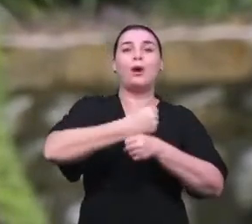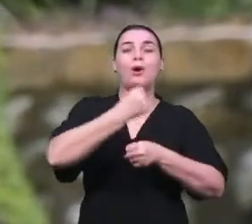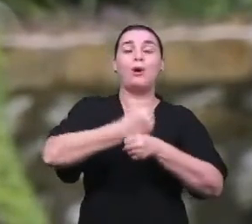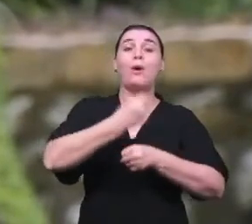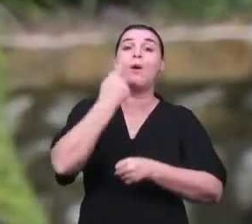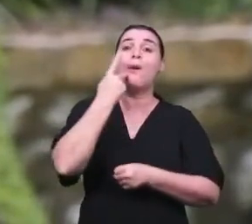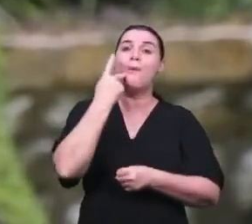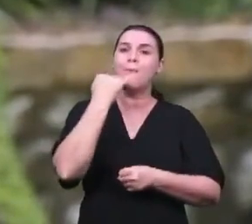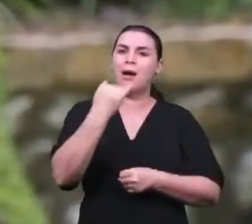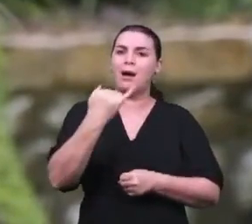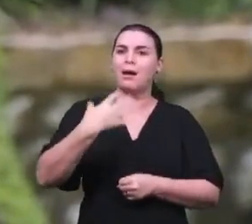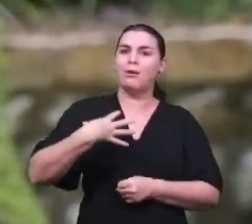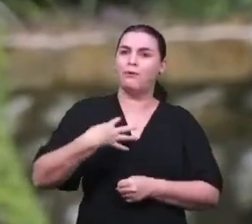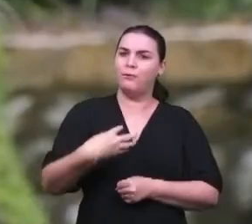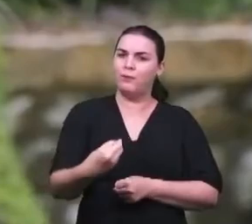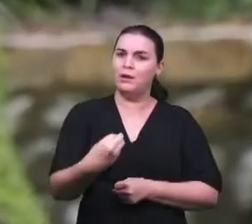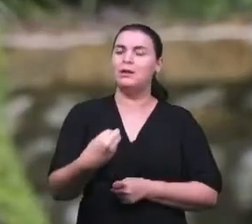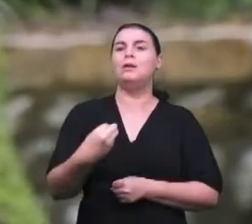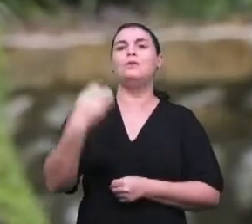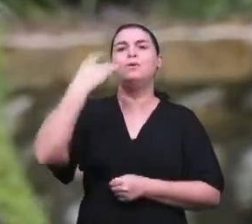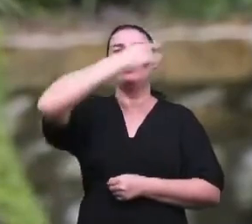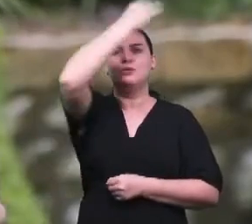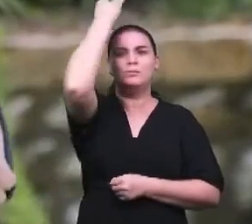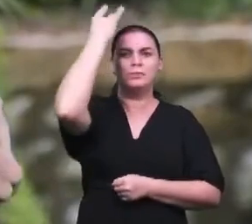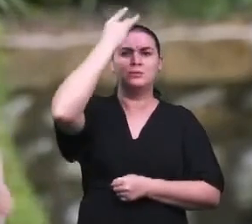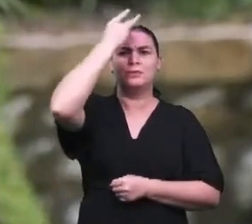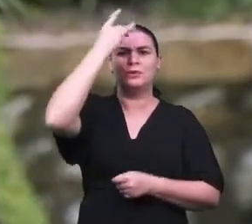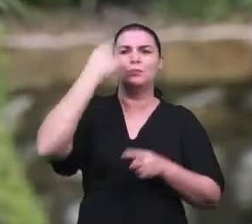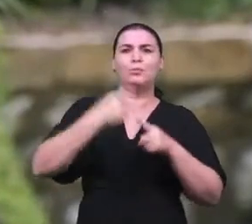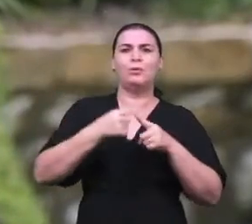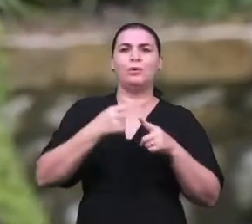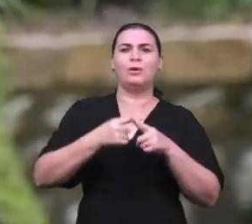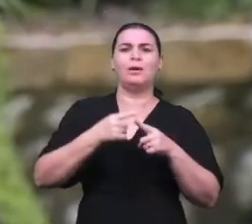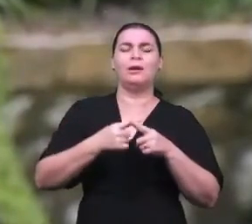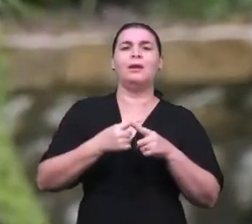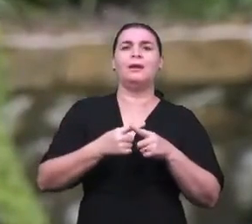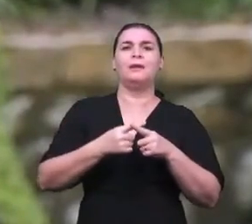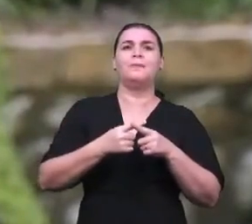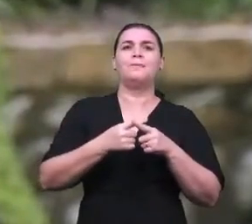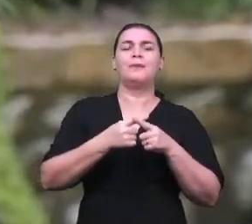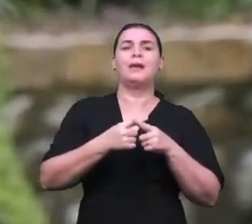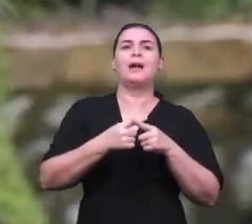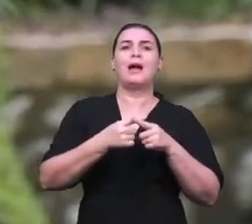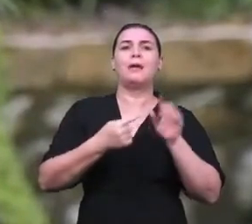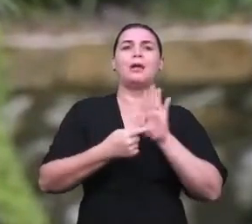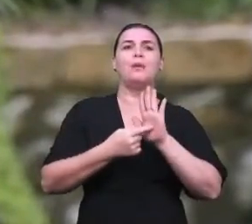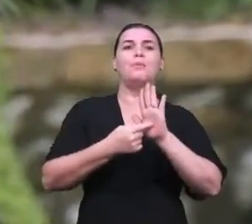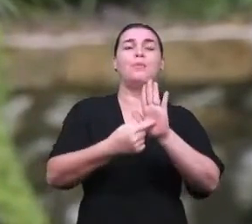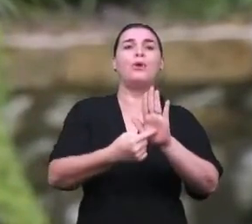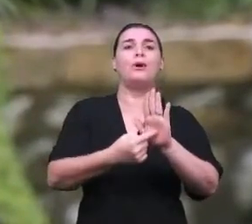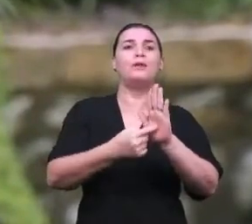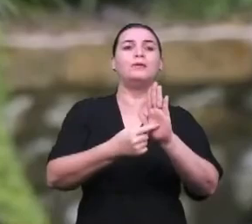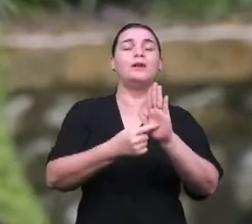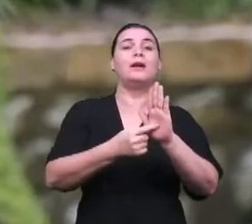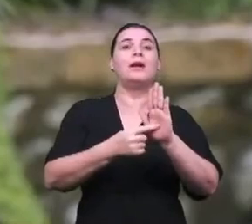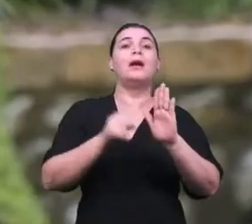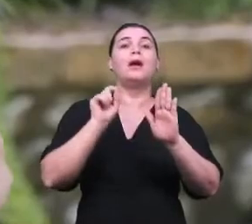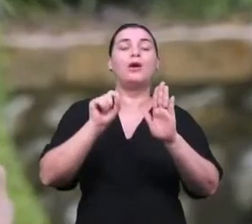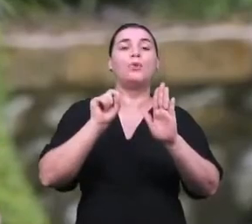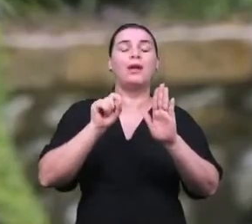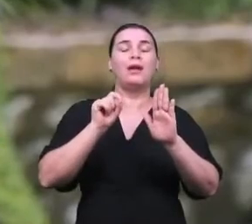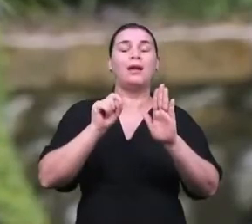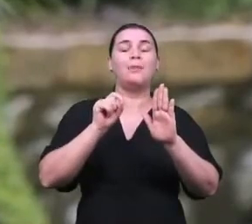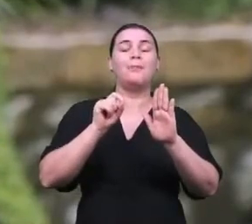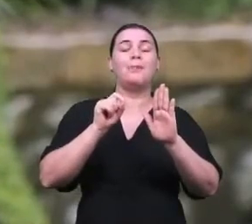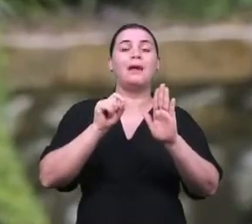Filho e do Espírito Santo. Por que a figura do Pai escrevendo nas tábuas de pedra? Era Israel, a dureza